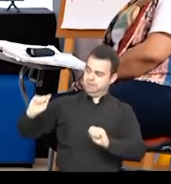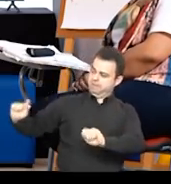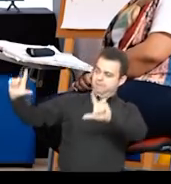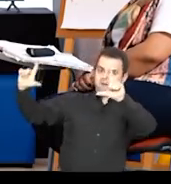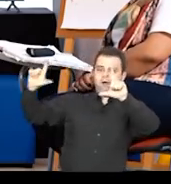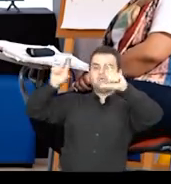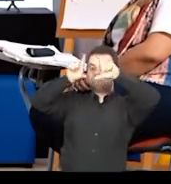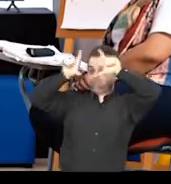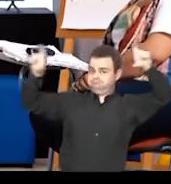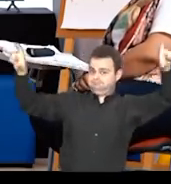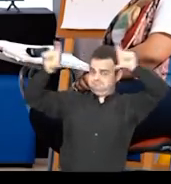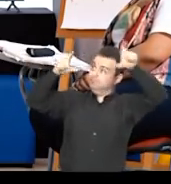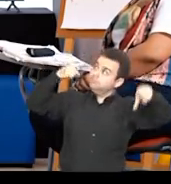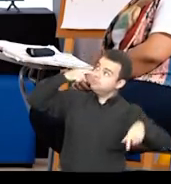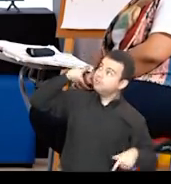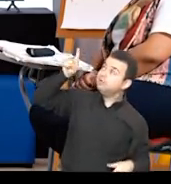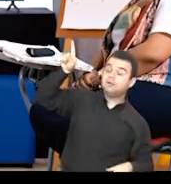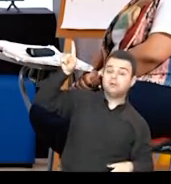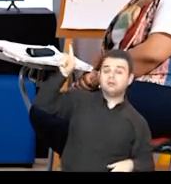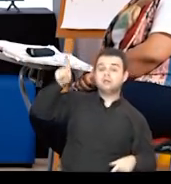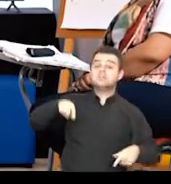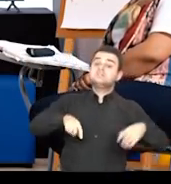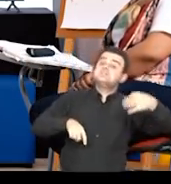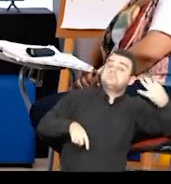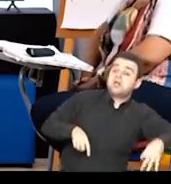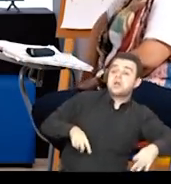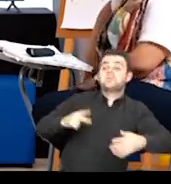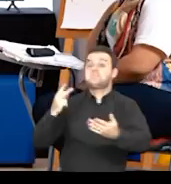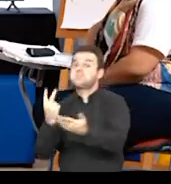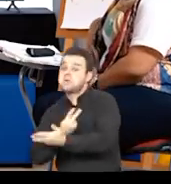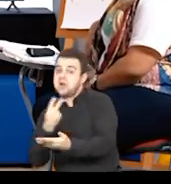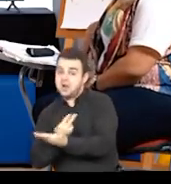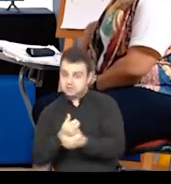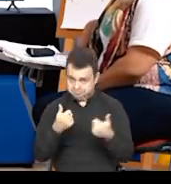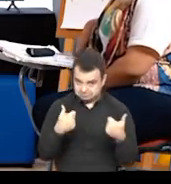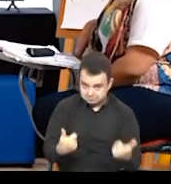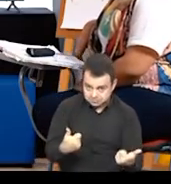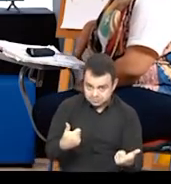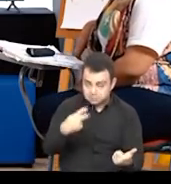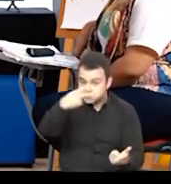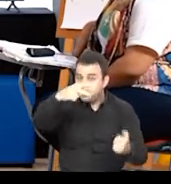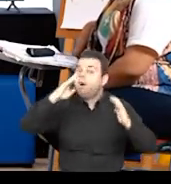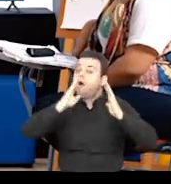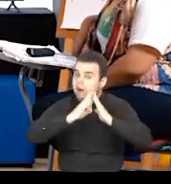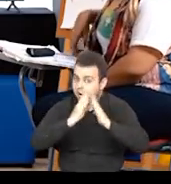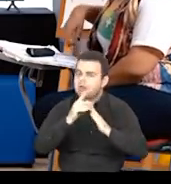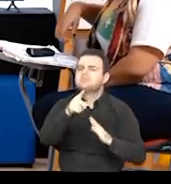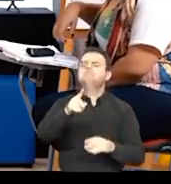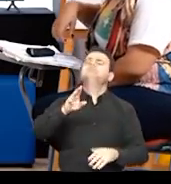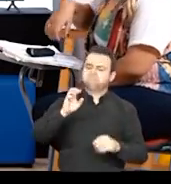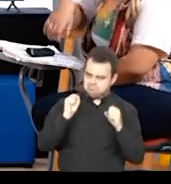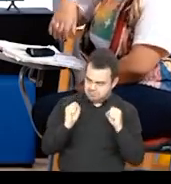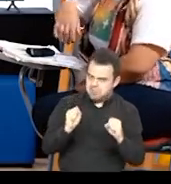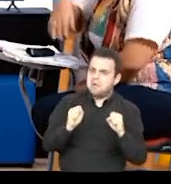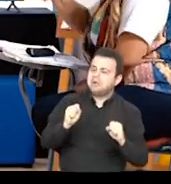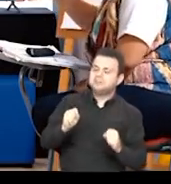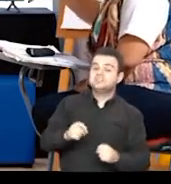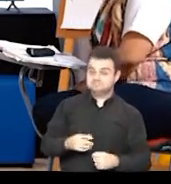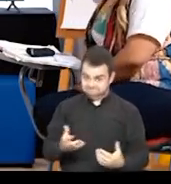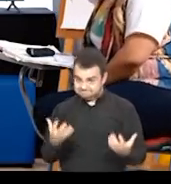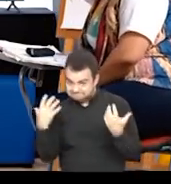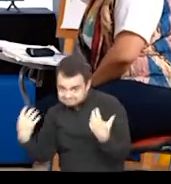terão que pensar e responder se estão certas ou erradas. Você aí de casa pode participar também. Vamos